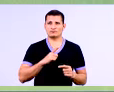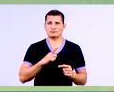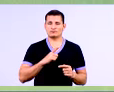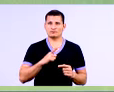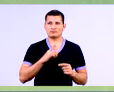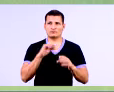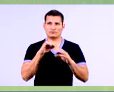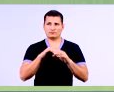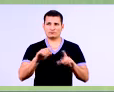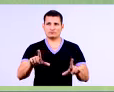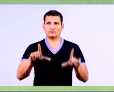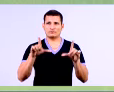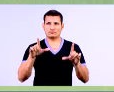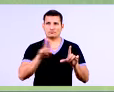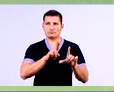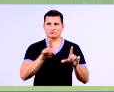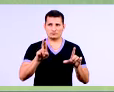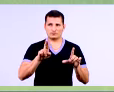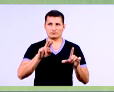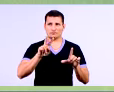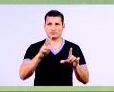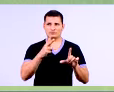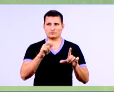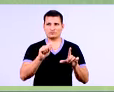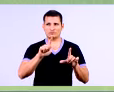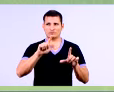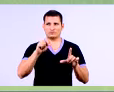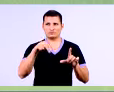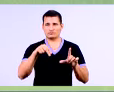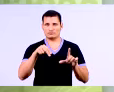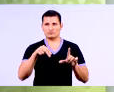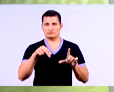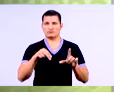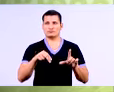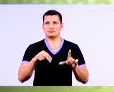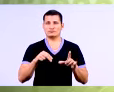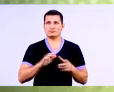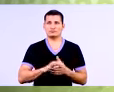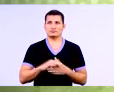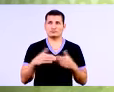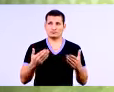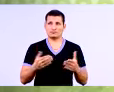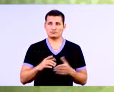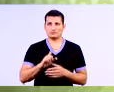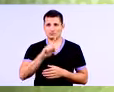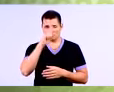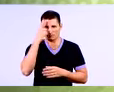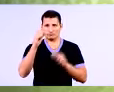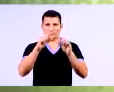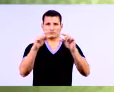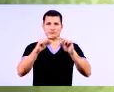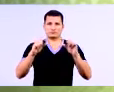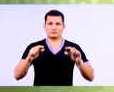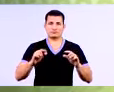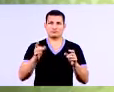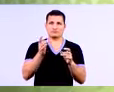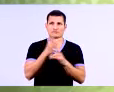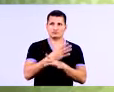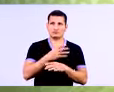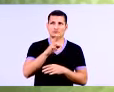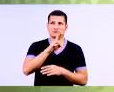dentro do alerta, ele exibe o que está escrito. Então, quando nós criarmos o formulário completo com